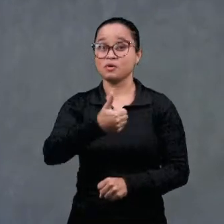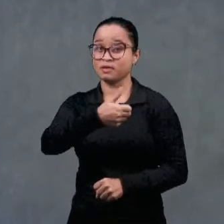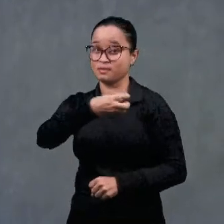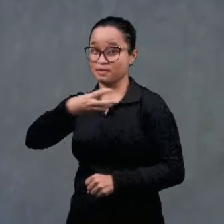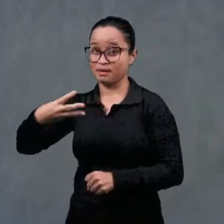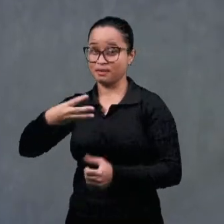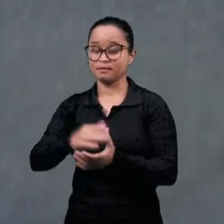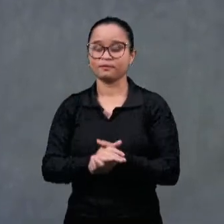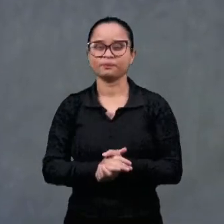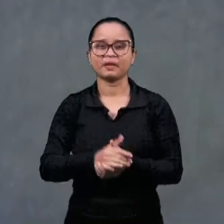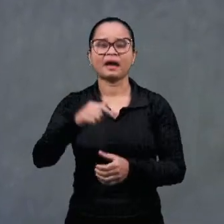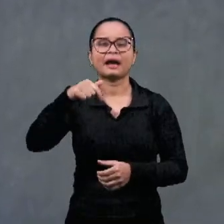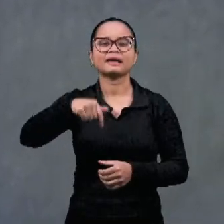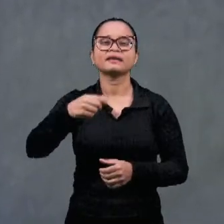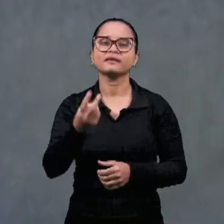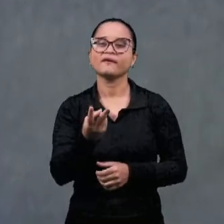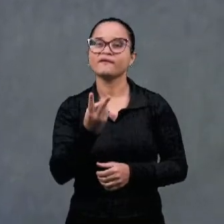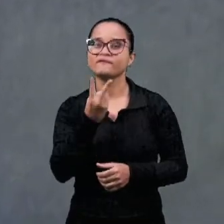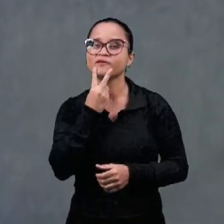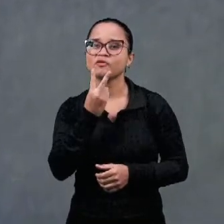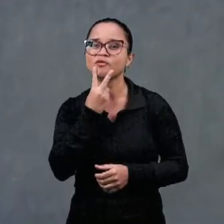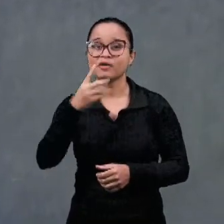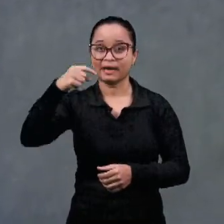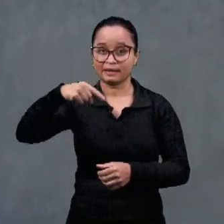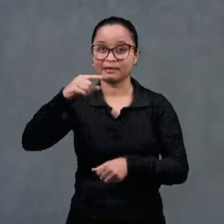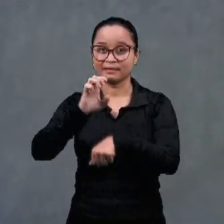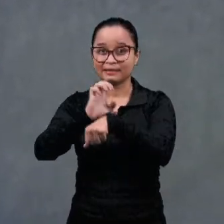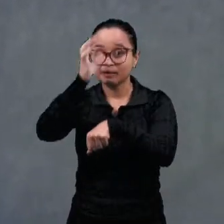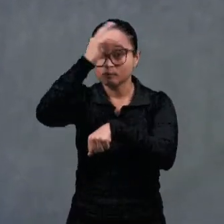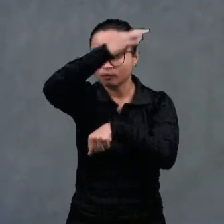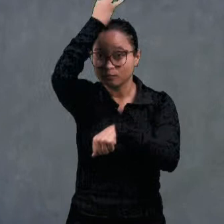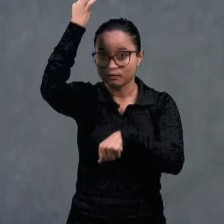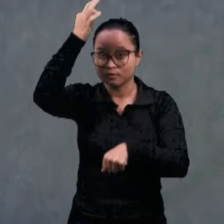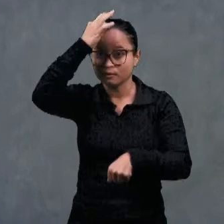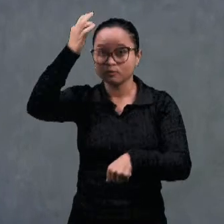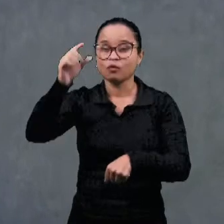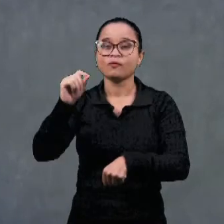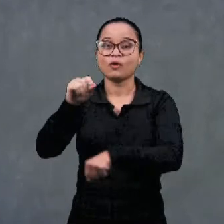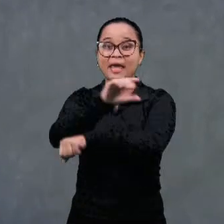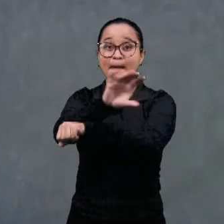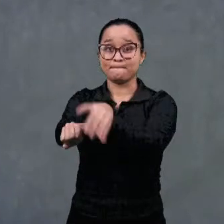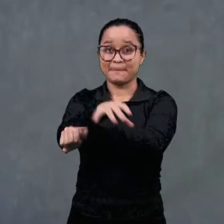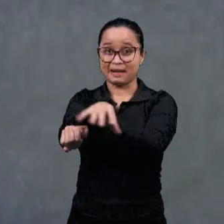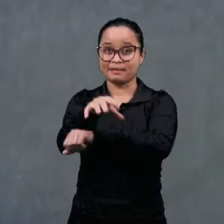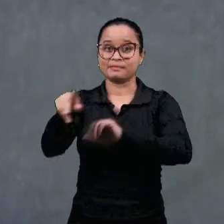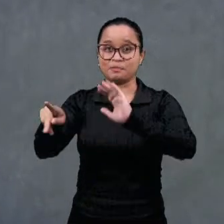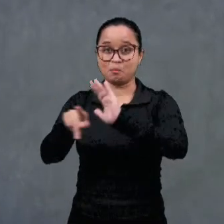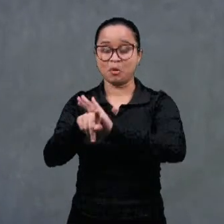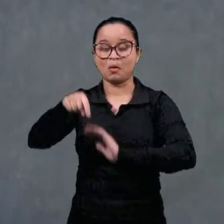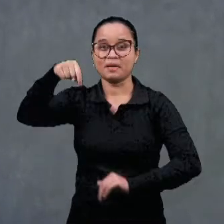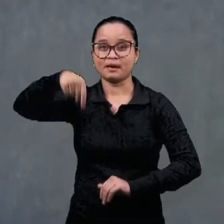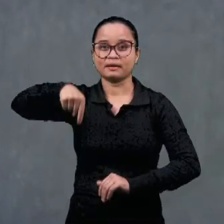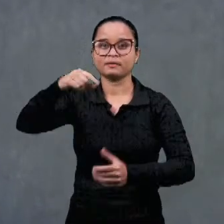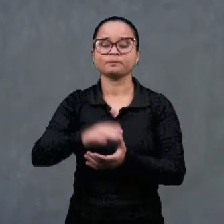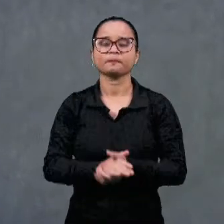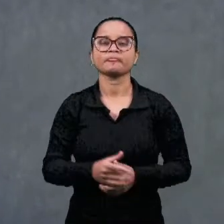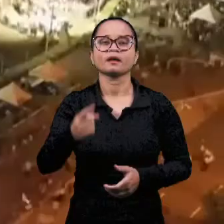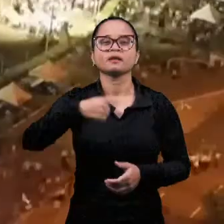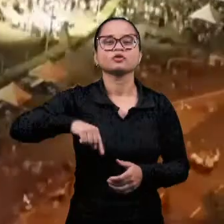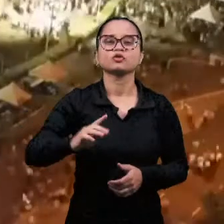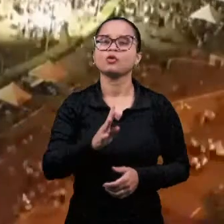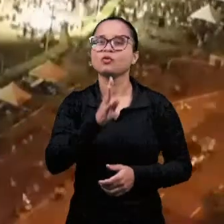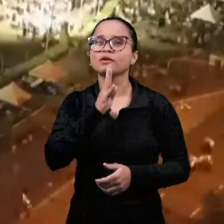aqui em Vitória, numa praça na Grande Vitória, que a gente conheceu como Terceira